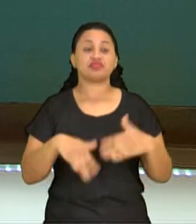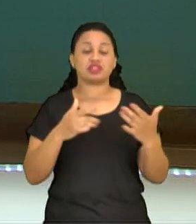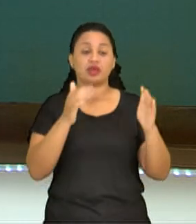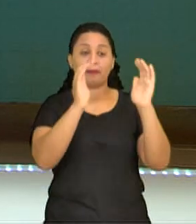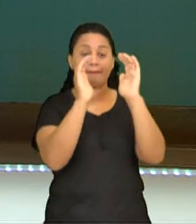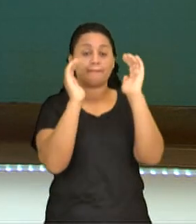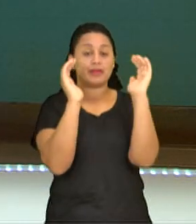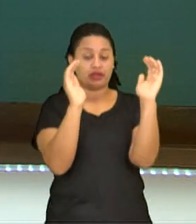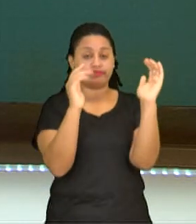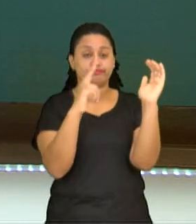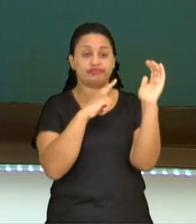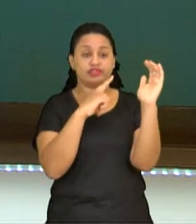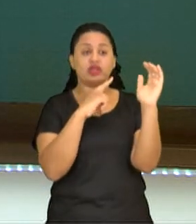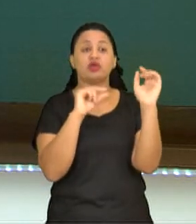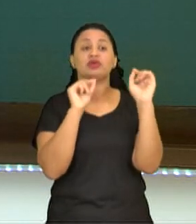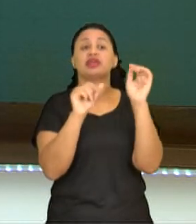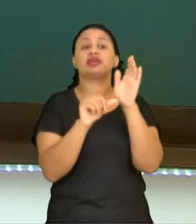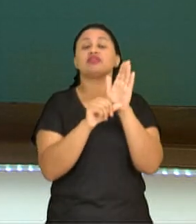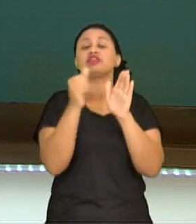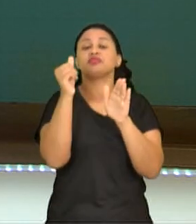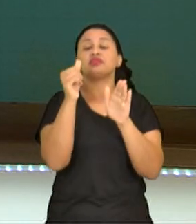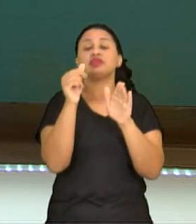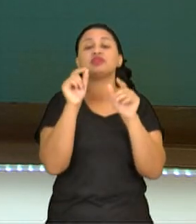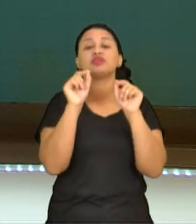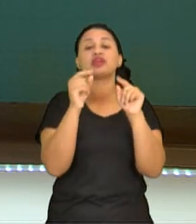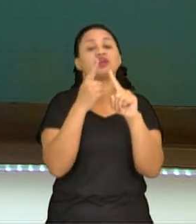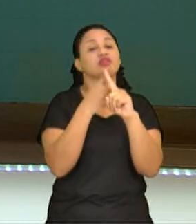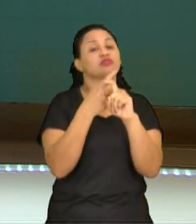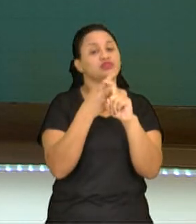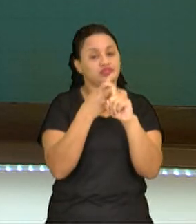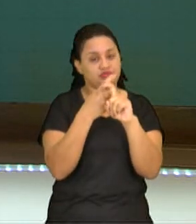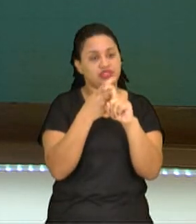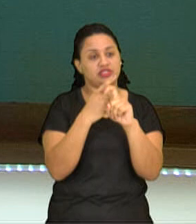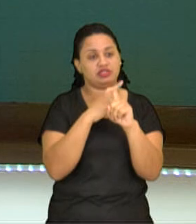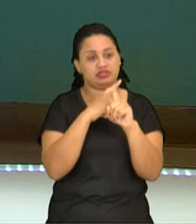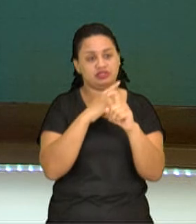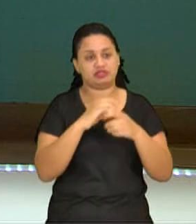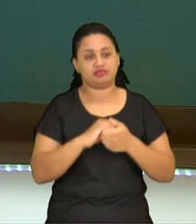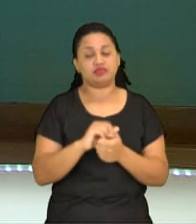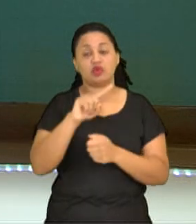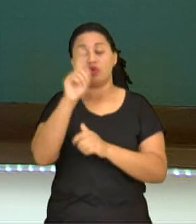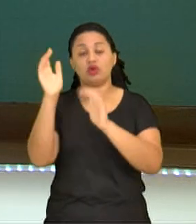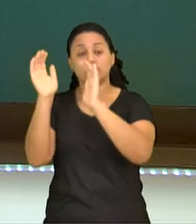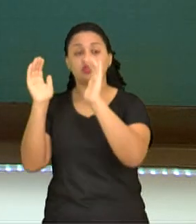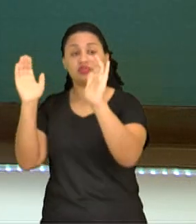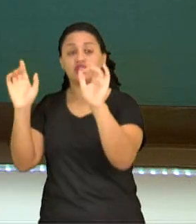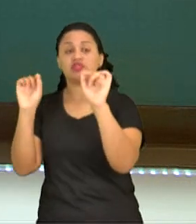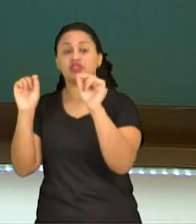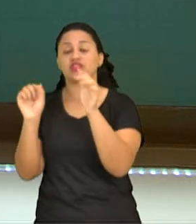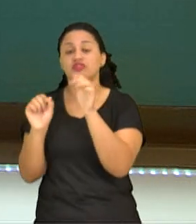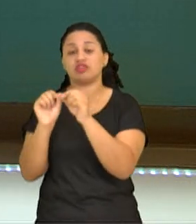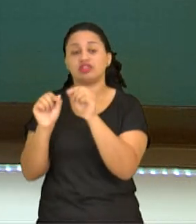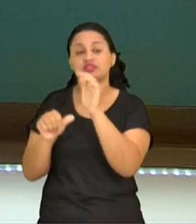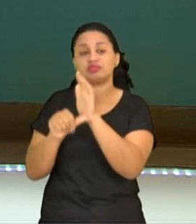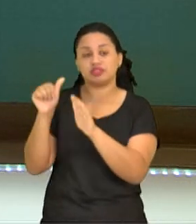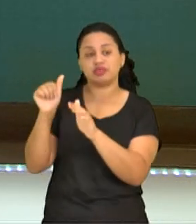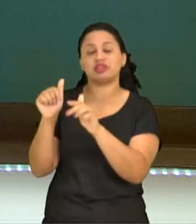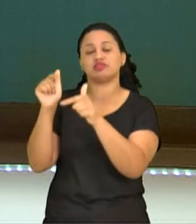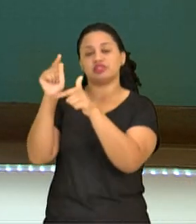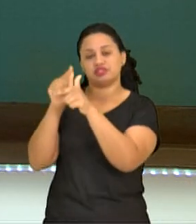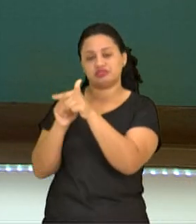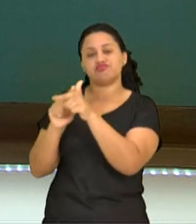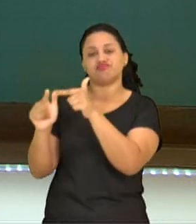nesse parênteses aqui, o que eu vou resolver primeiro? Essa multiplicação. Dentro desse parênteses aqui, o que eu vou resolver